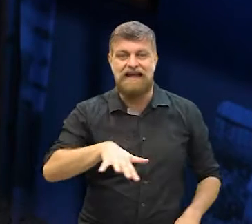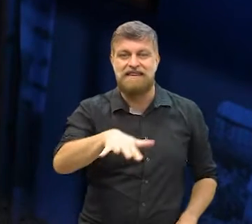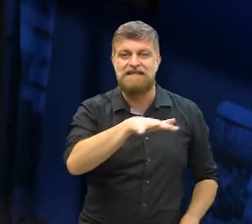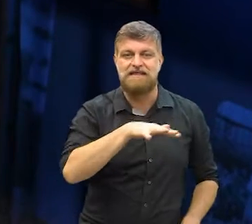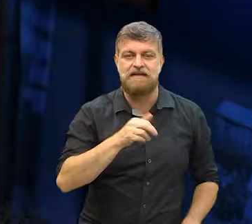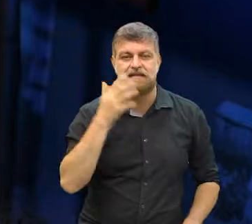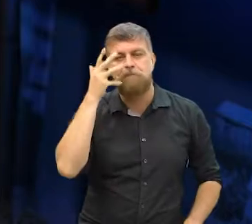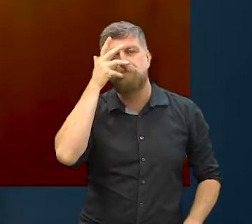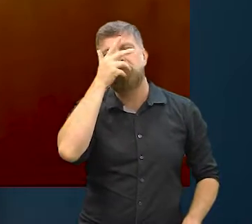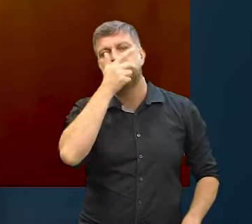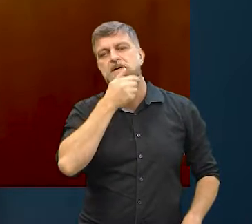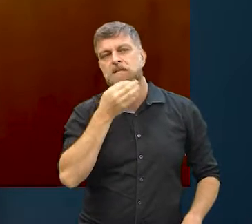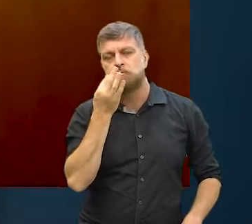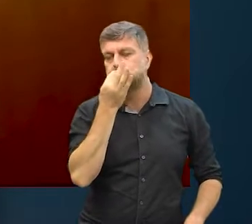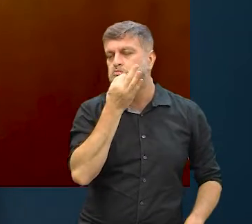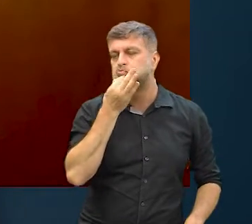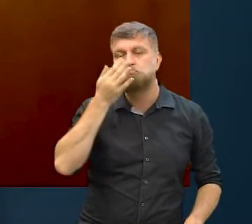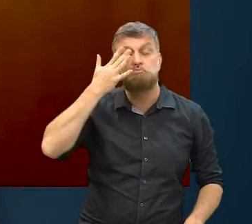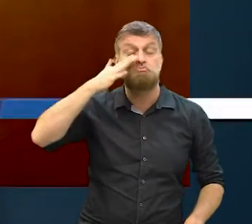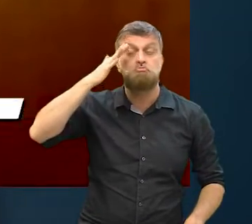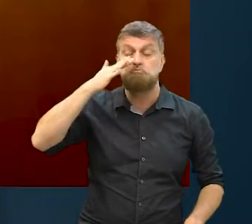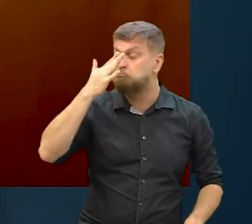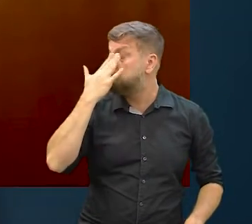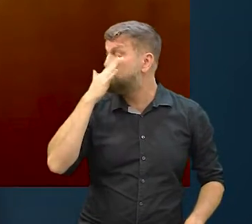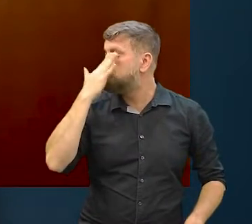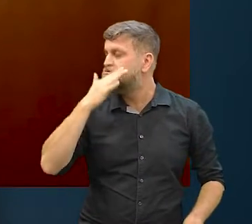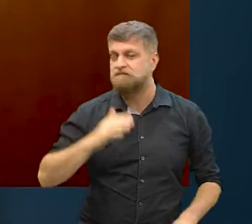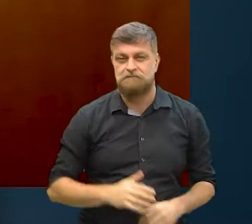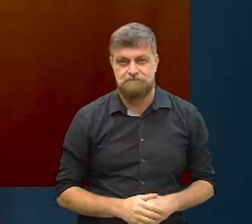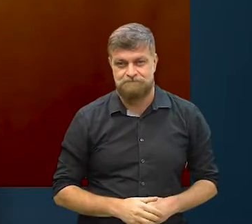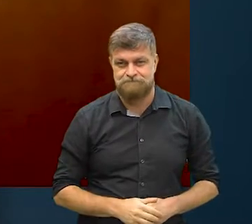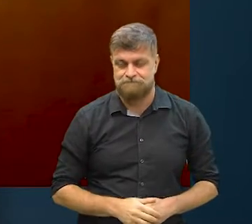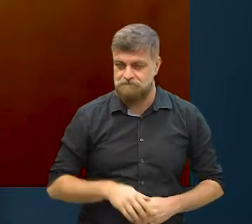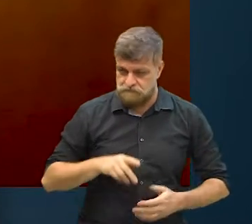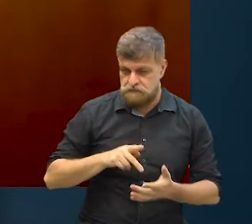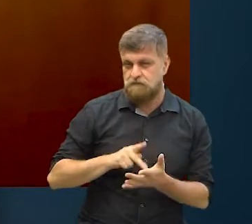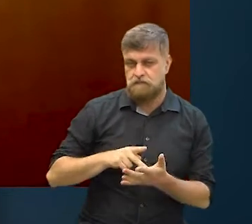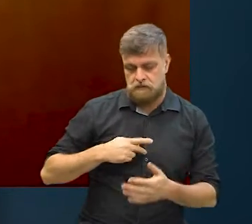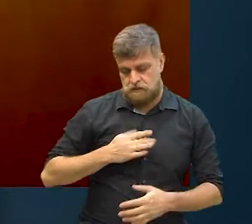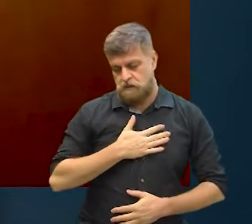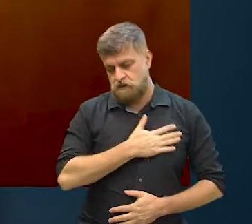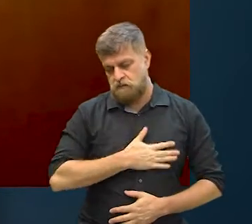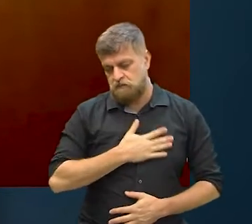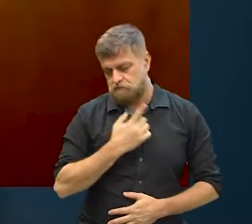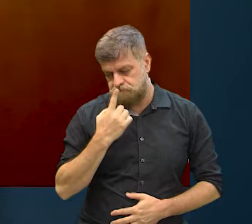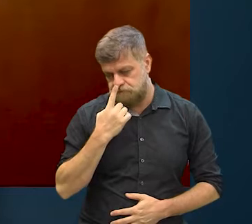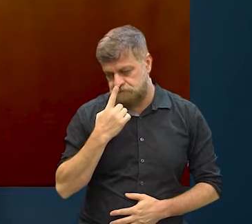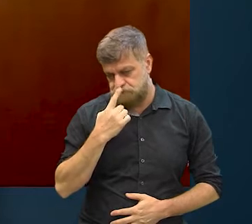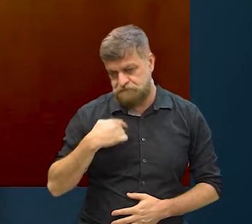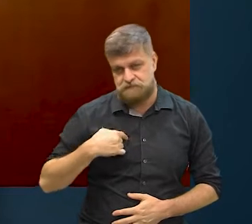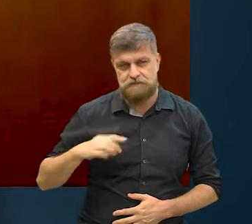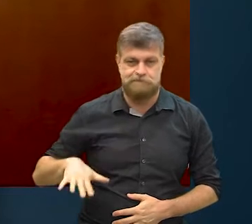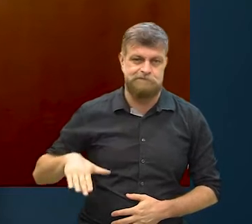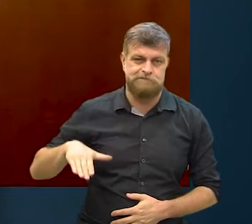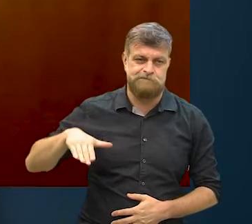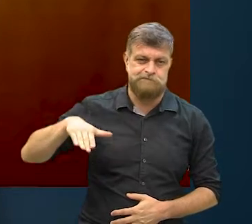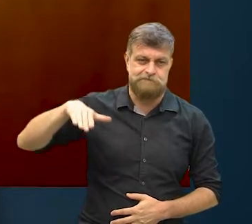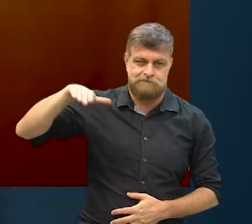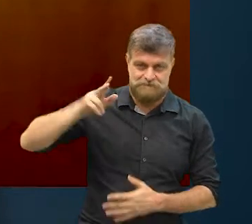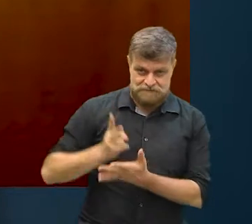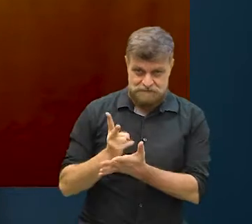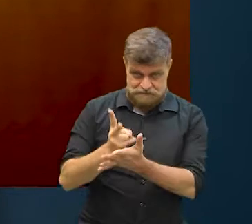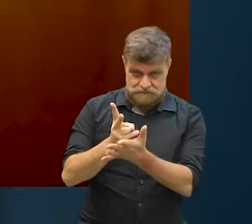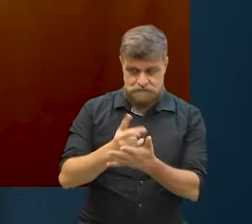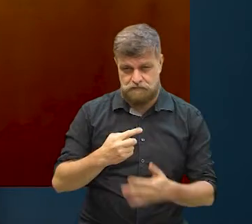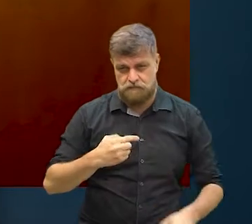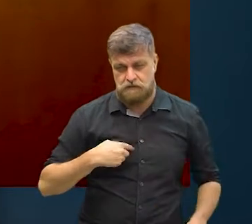da estética. Na verdade, eu gosto muito dessa área, eu sempre gostei desde menina, né?